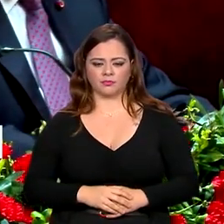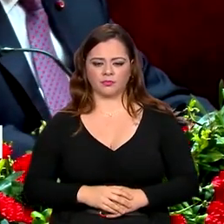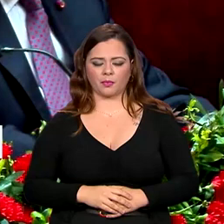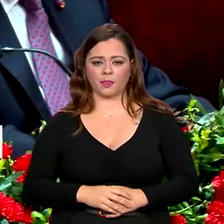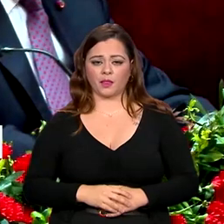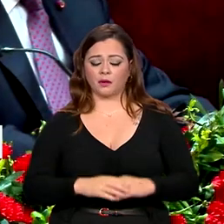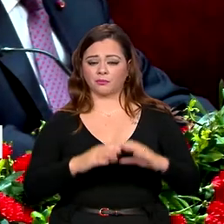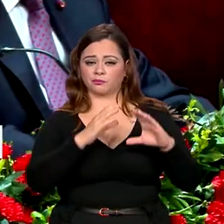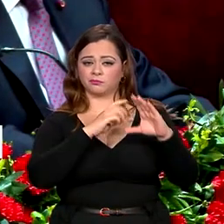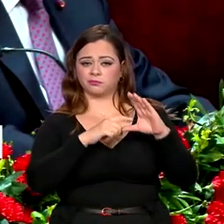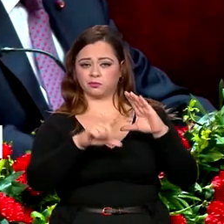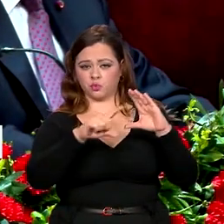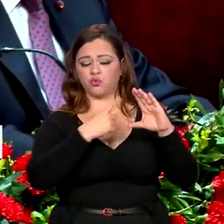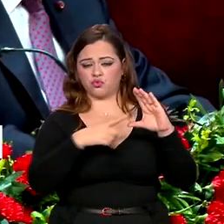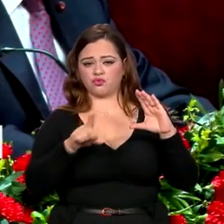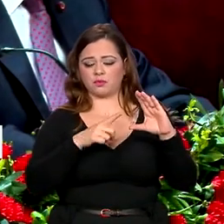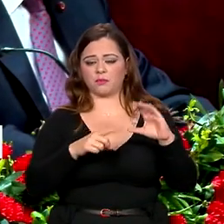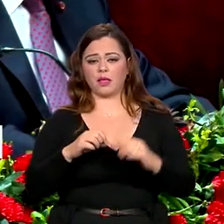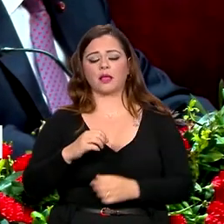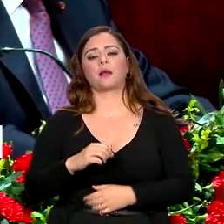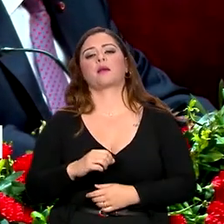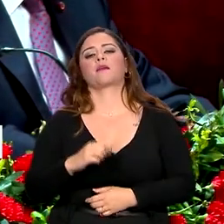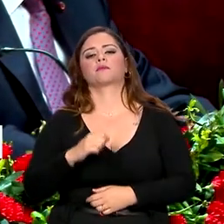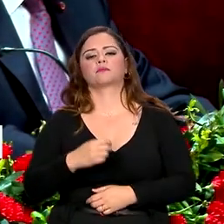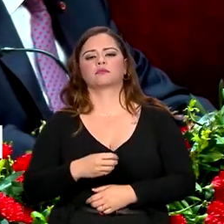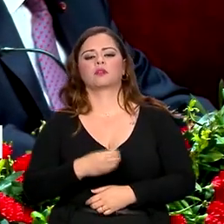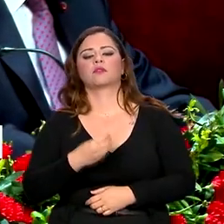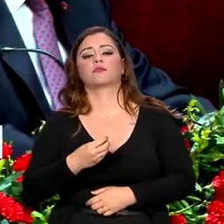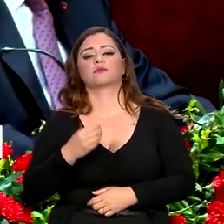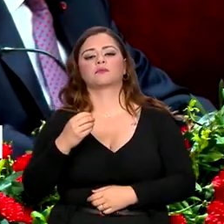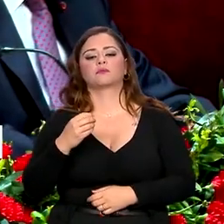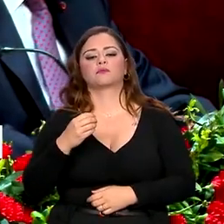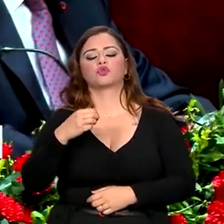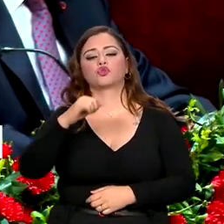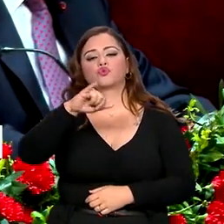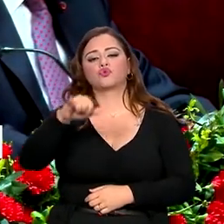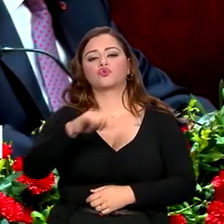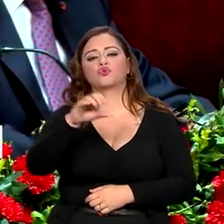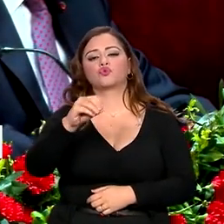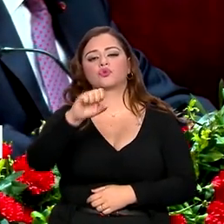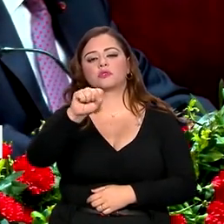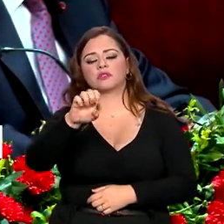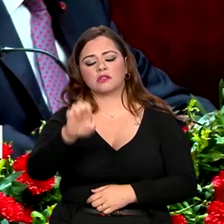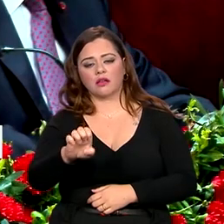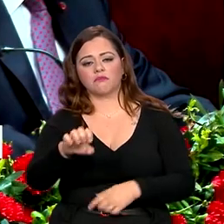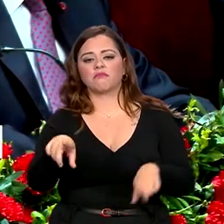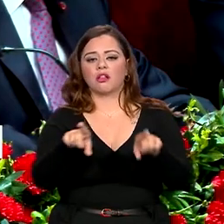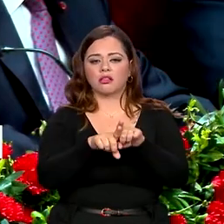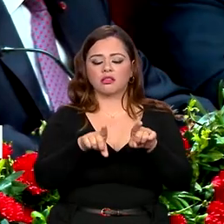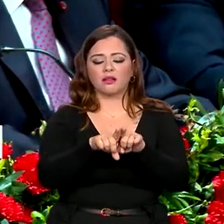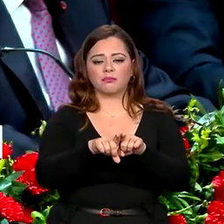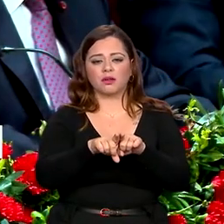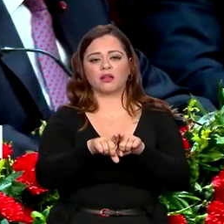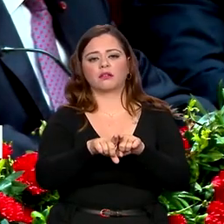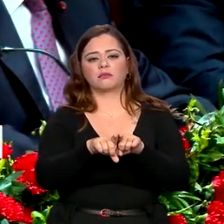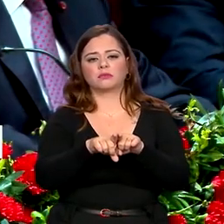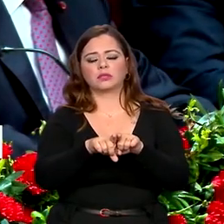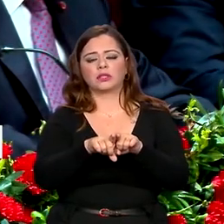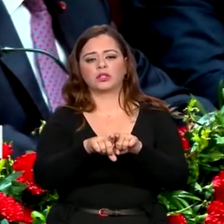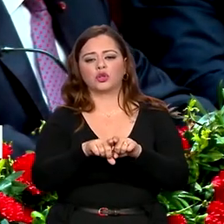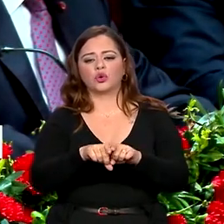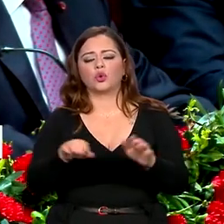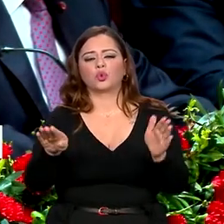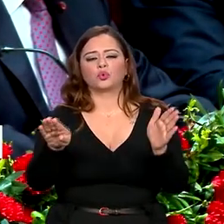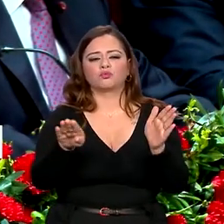A canção Grândola Vila Morena, de José Afonso, também embalou a nossa luta